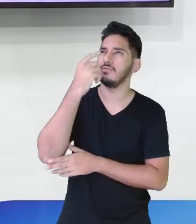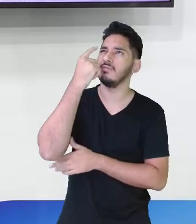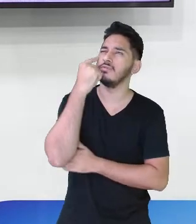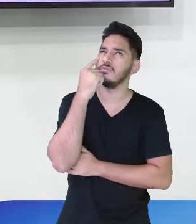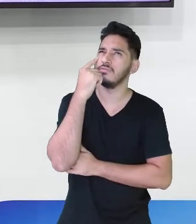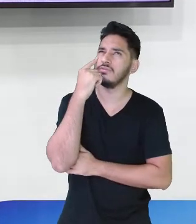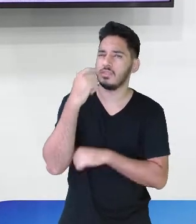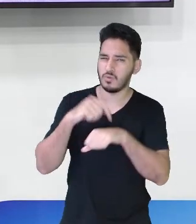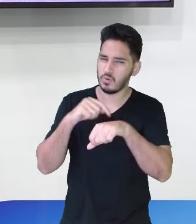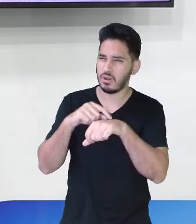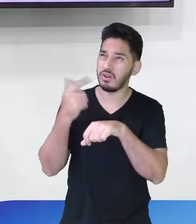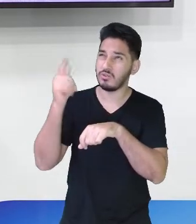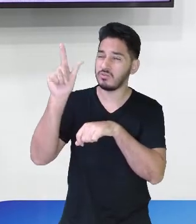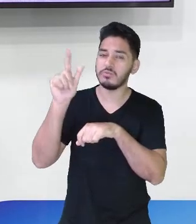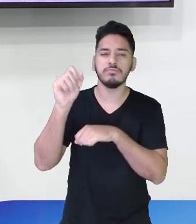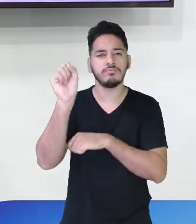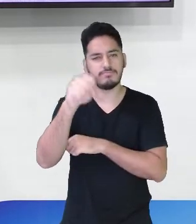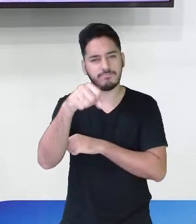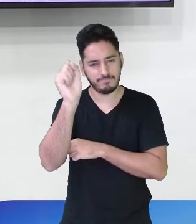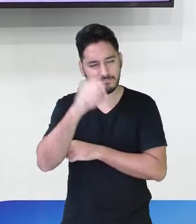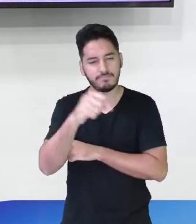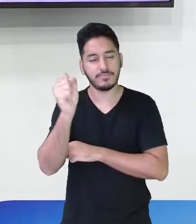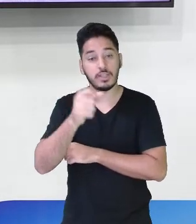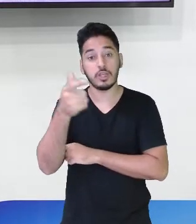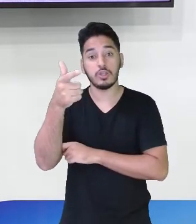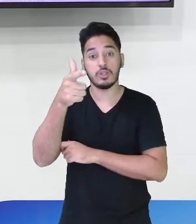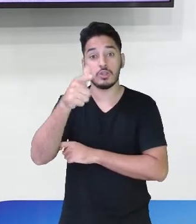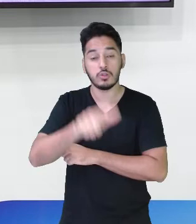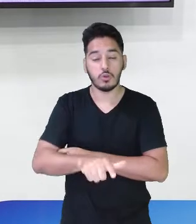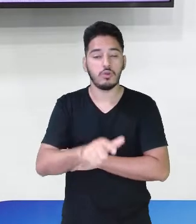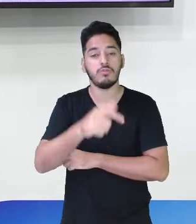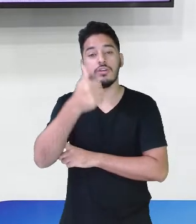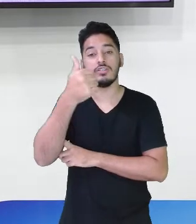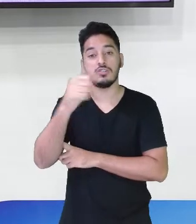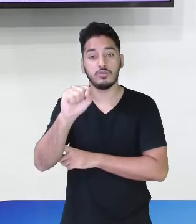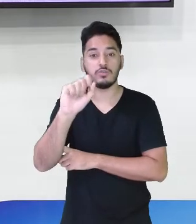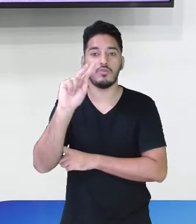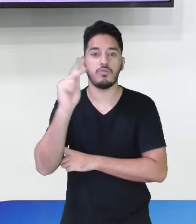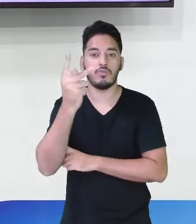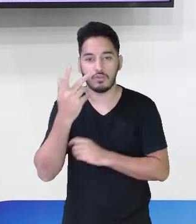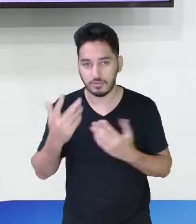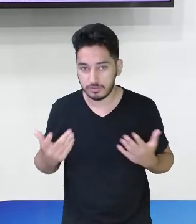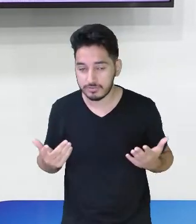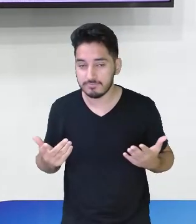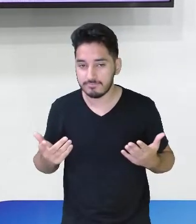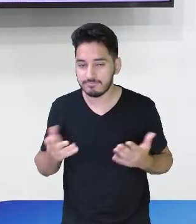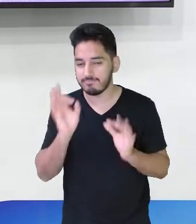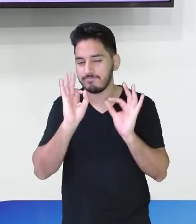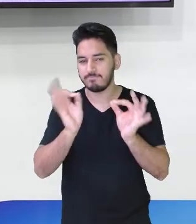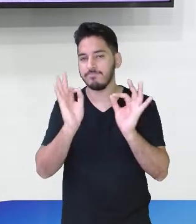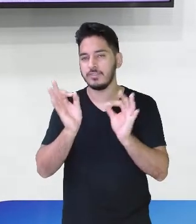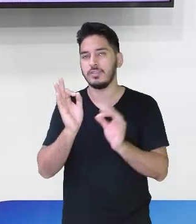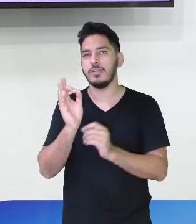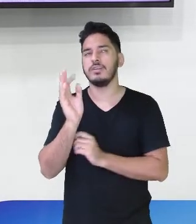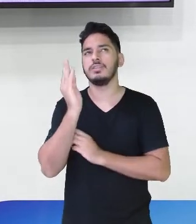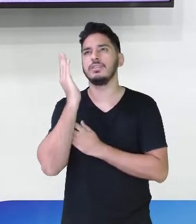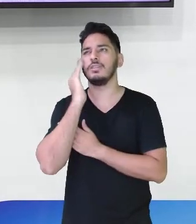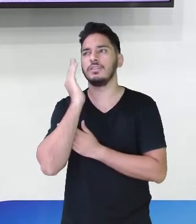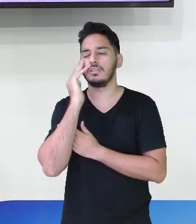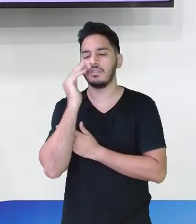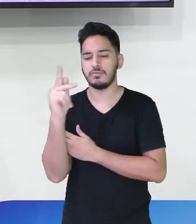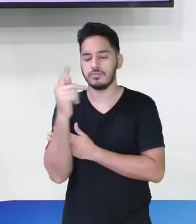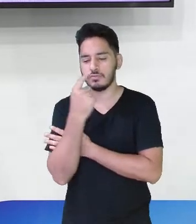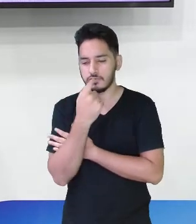outro horário? Tem sim. A reprise acontece às 18 horas, tá? Certo, já entendi,